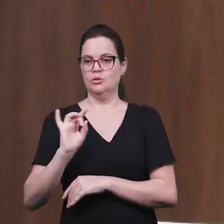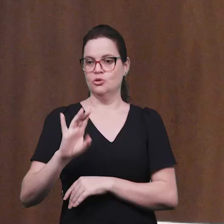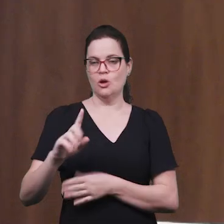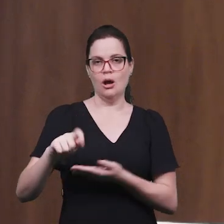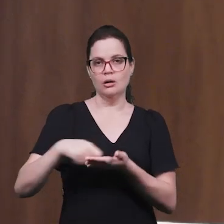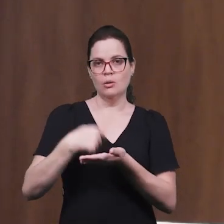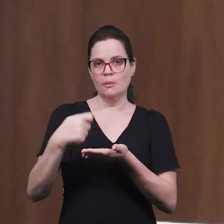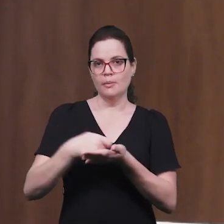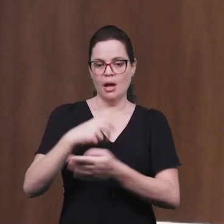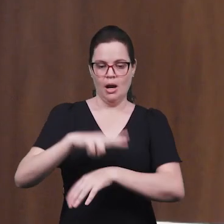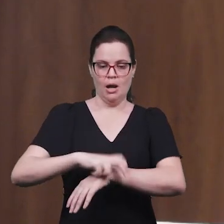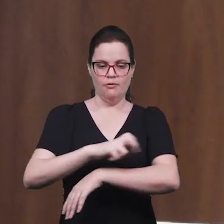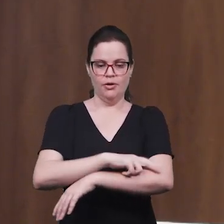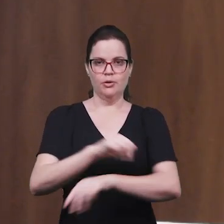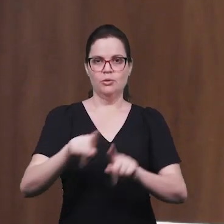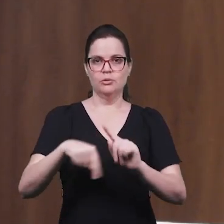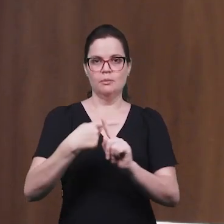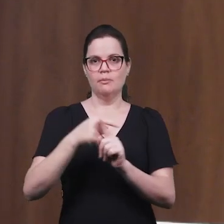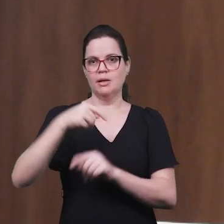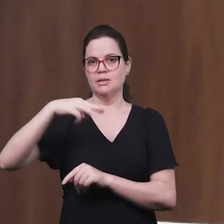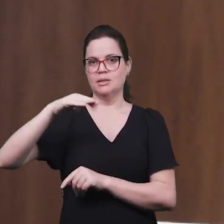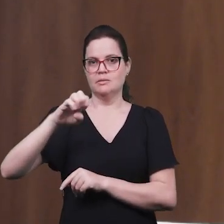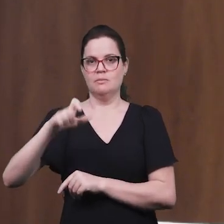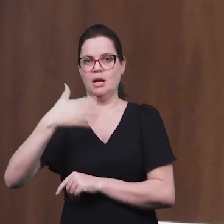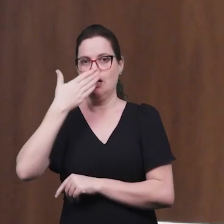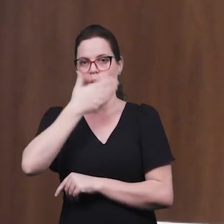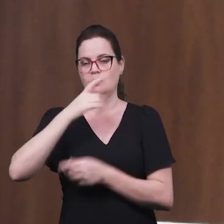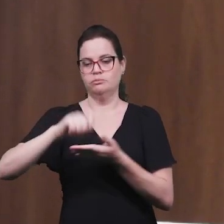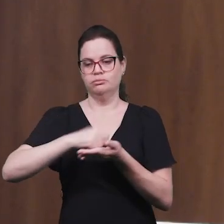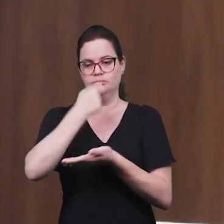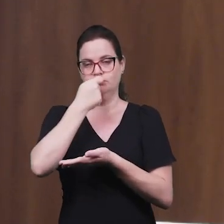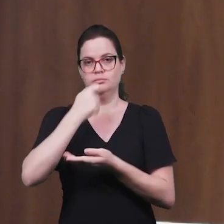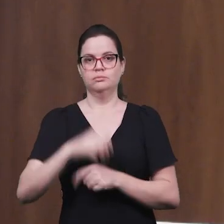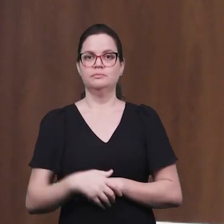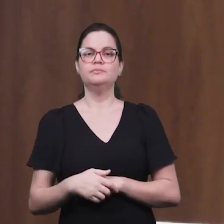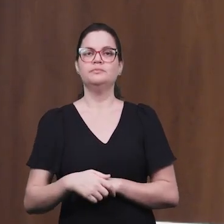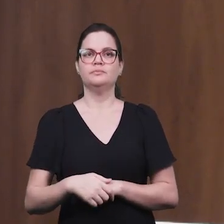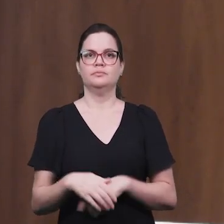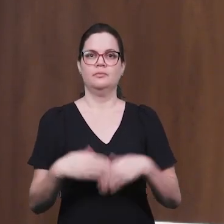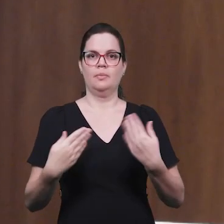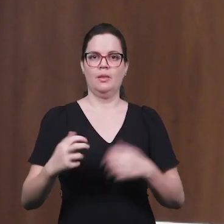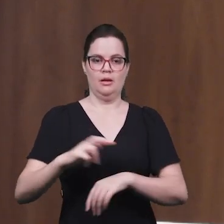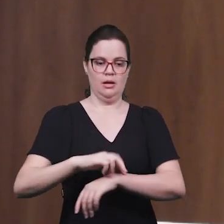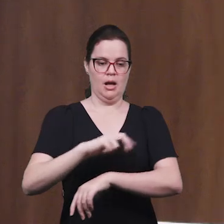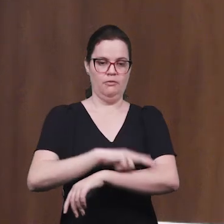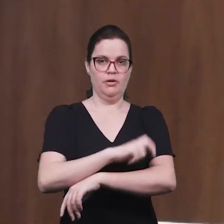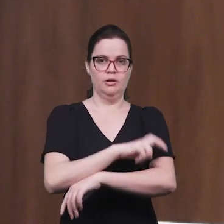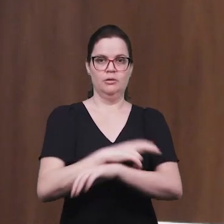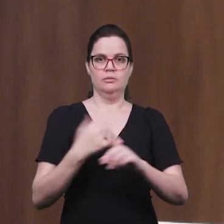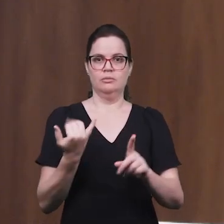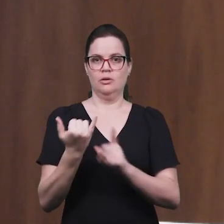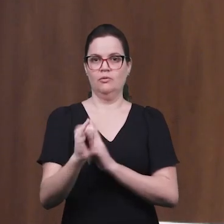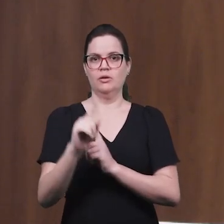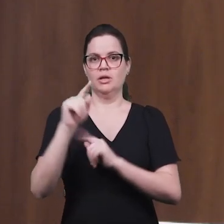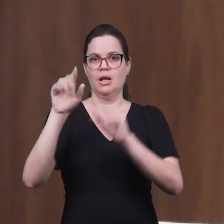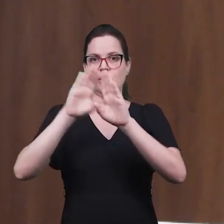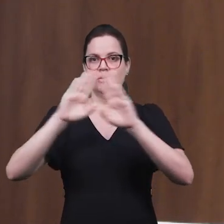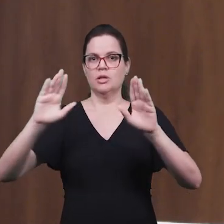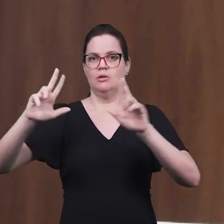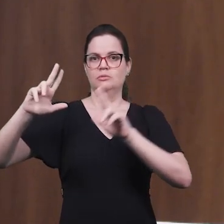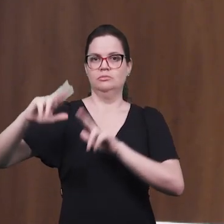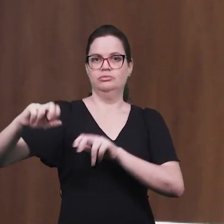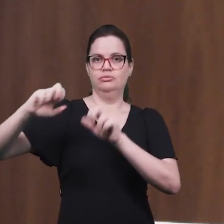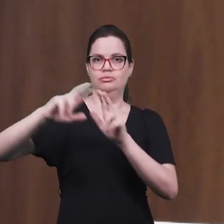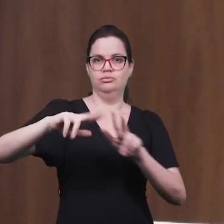sua alimentação, conforme relata a palavra. E profeticamente, o gafanhoto, o alimento que vem do